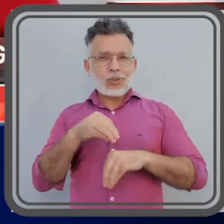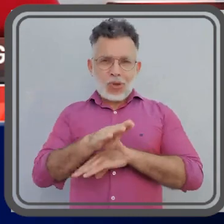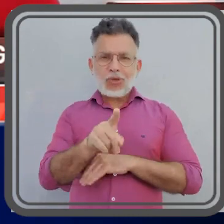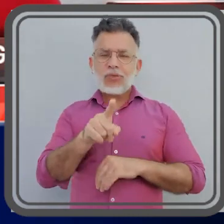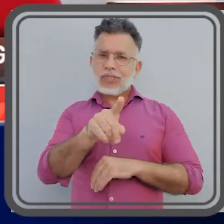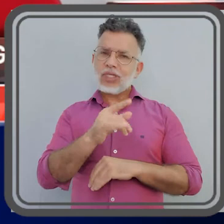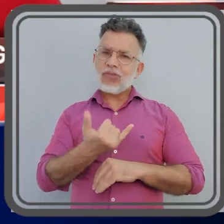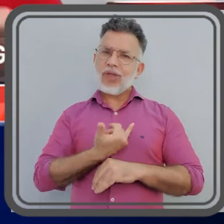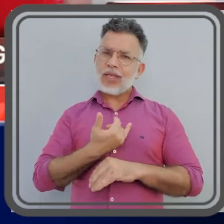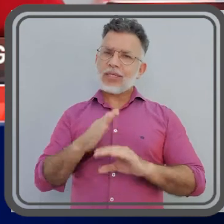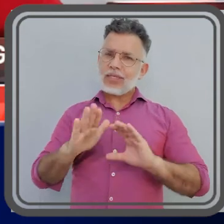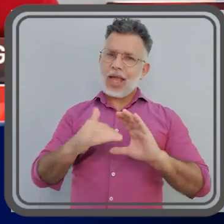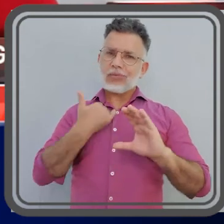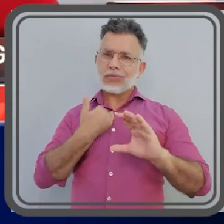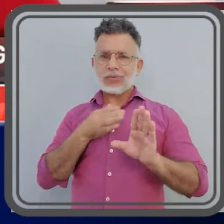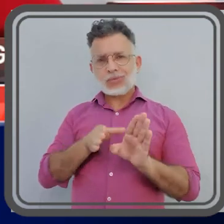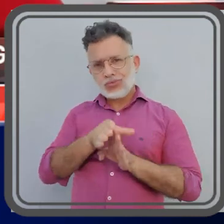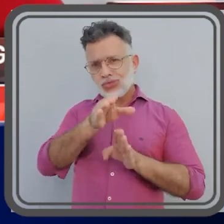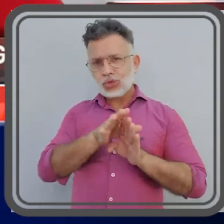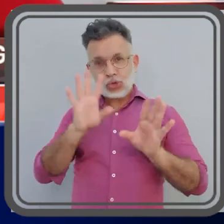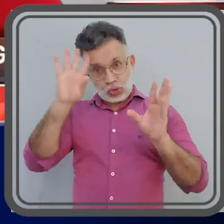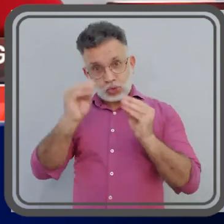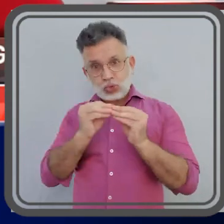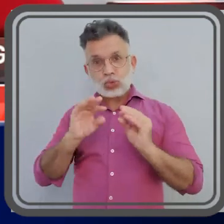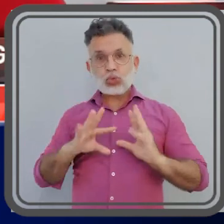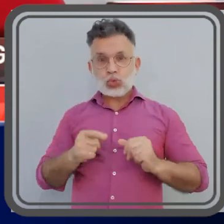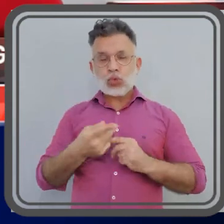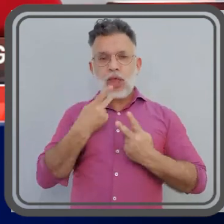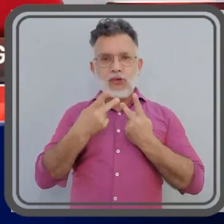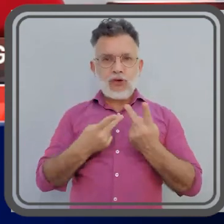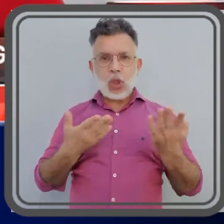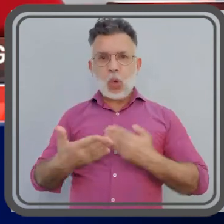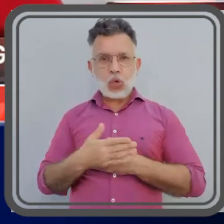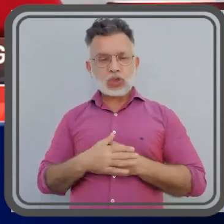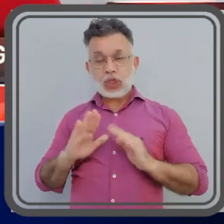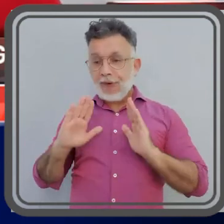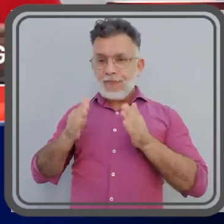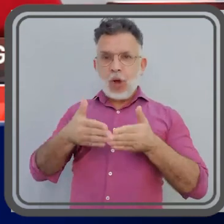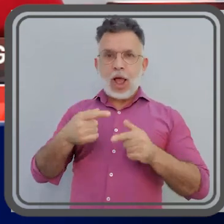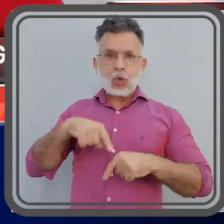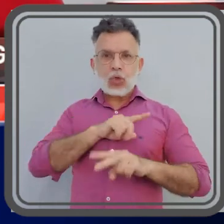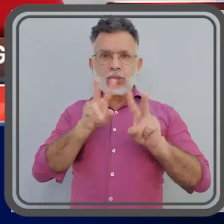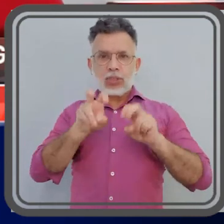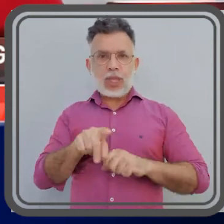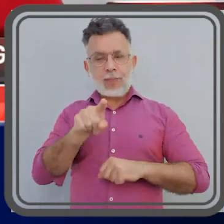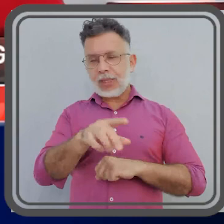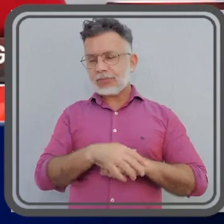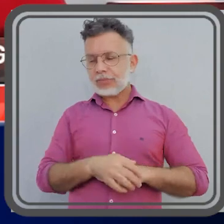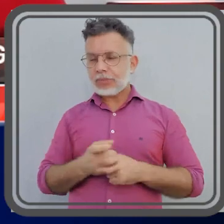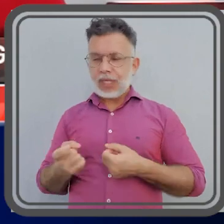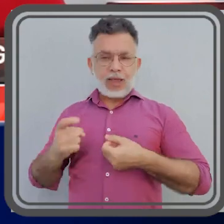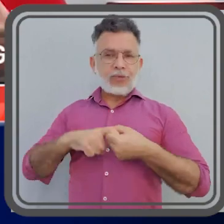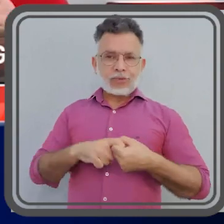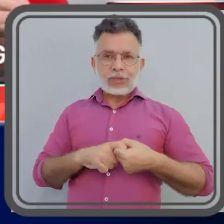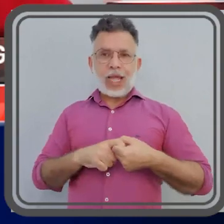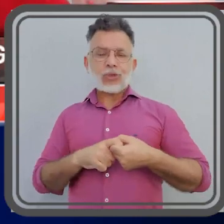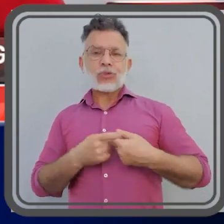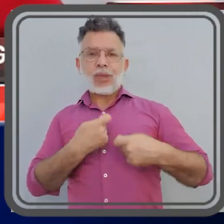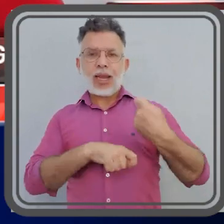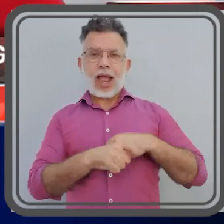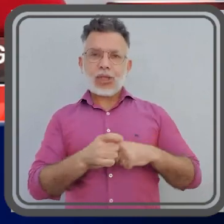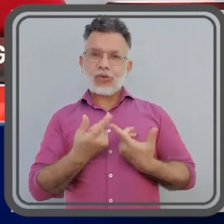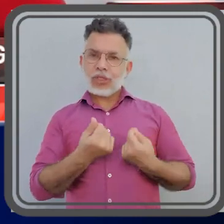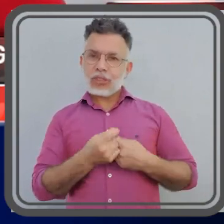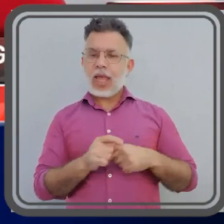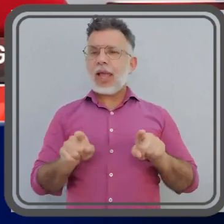tivesse que dar um wrap-up aí de tudo que a gente discutiu hoje aqui, assim, bem focado no nosso tema, né? Retomada no mercado financeiro e real estate e